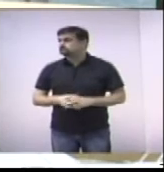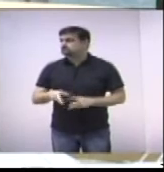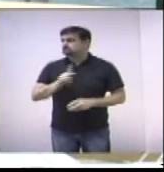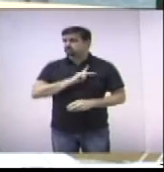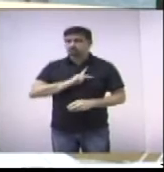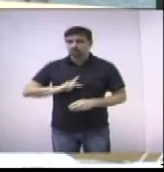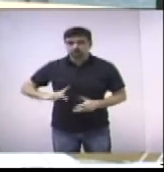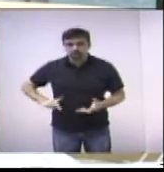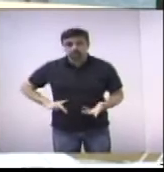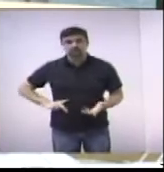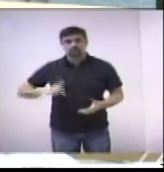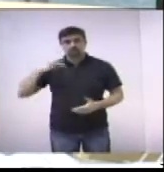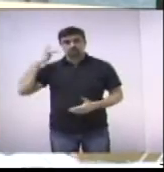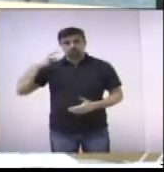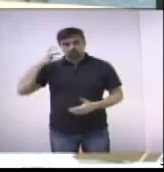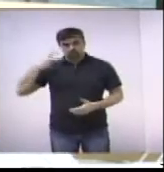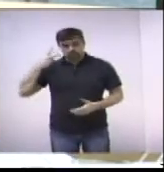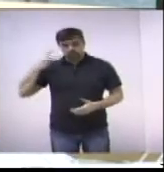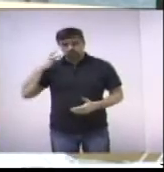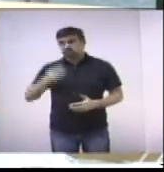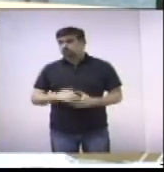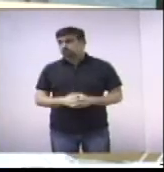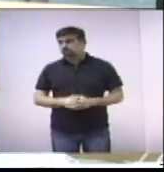Presidente, colegas vereadores,